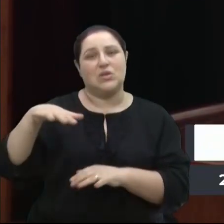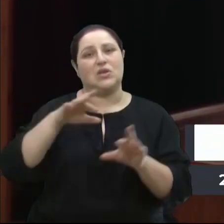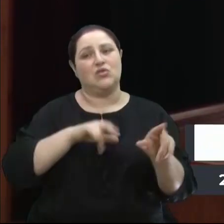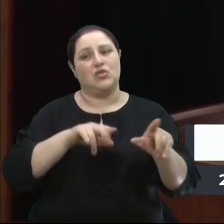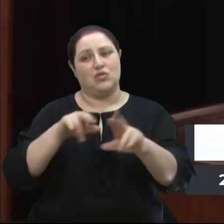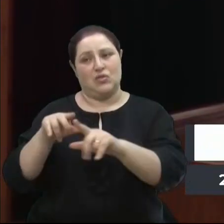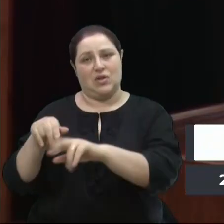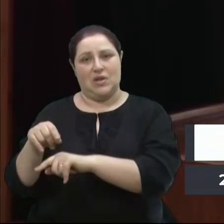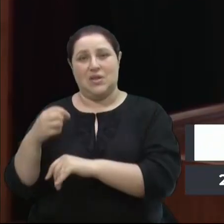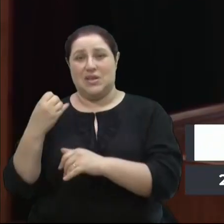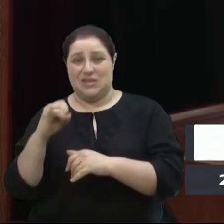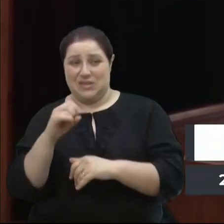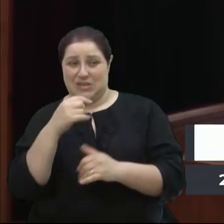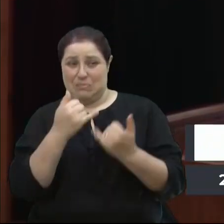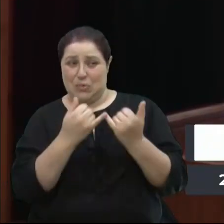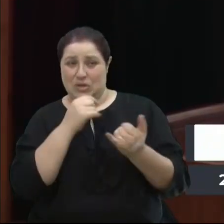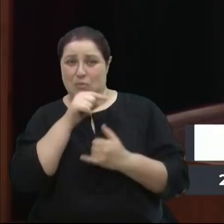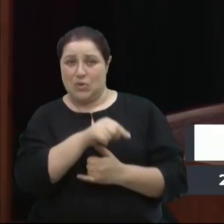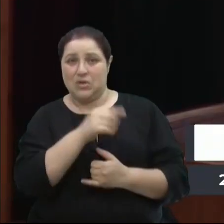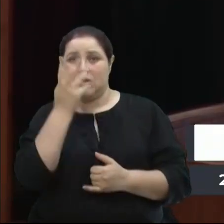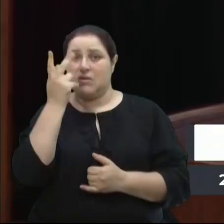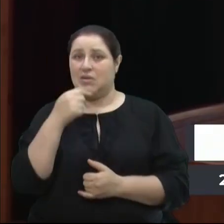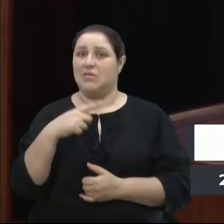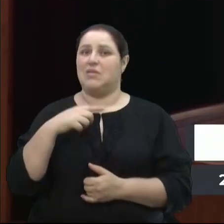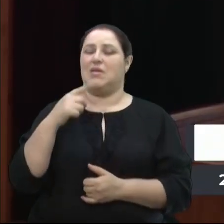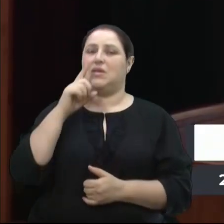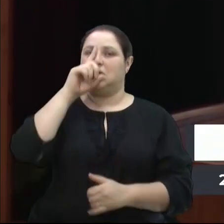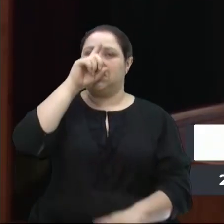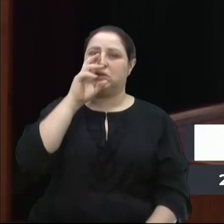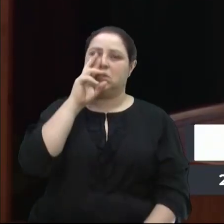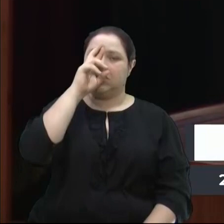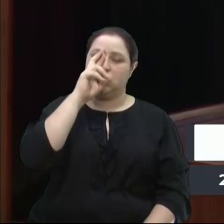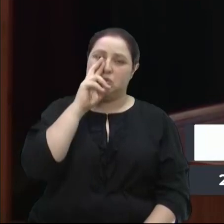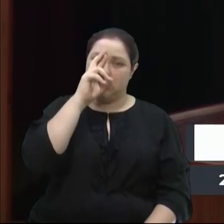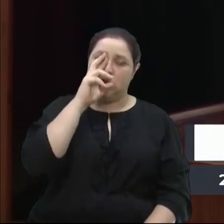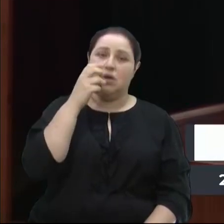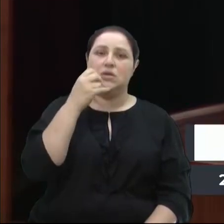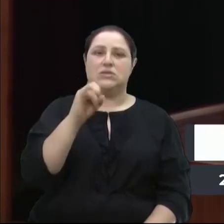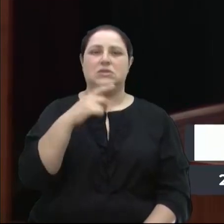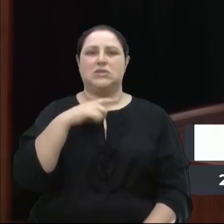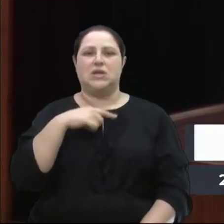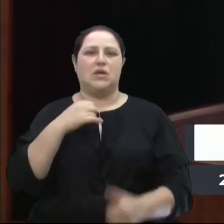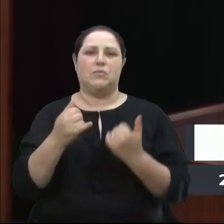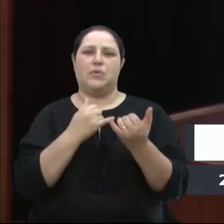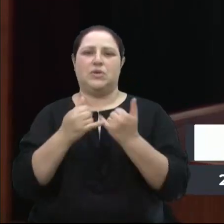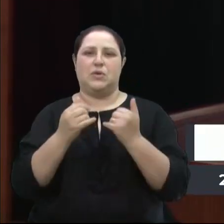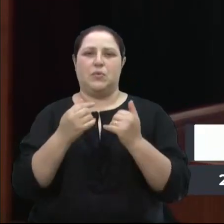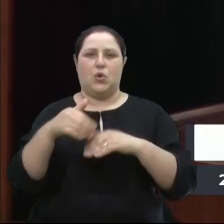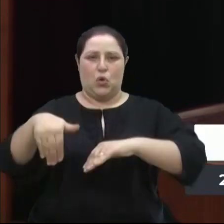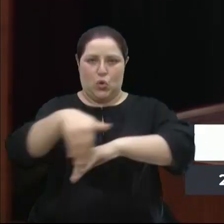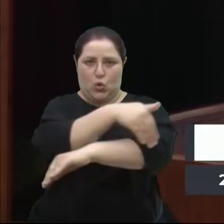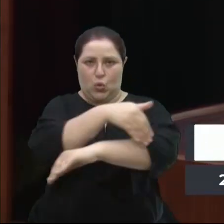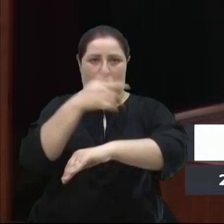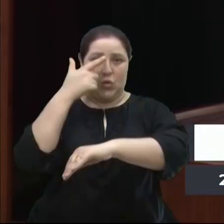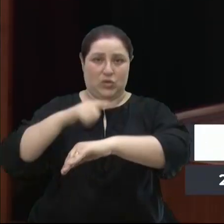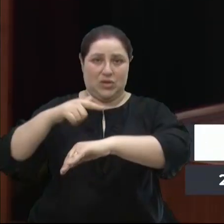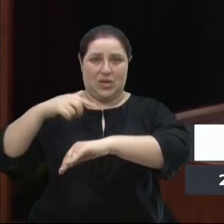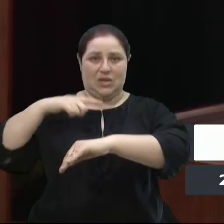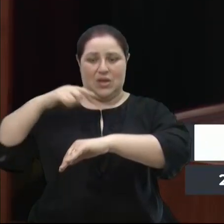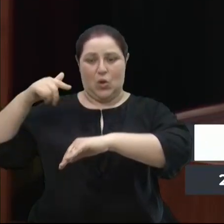caso que nem esse, por exemplo, as crianças estão correndo risco. Porque se tivesse uma calçada, elas iam caminhar na